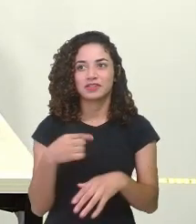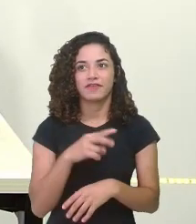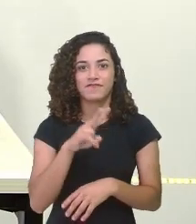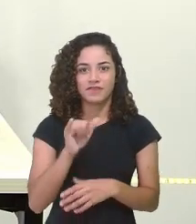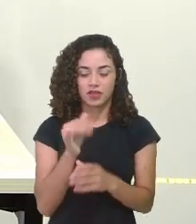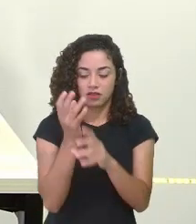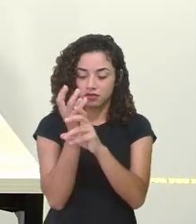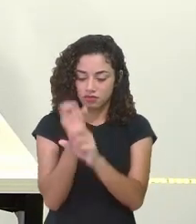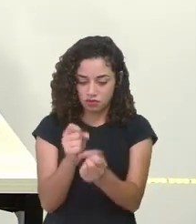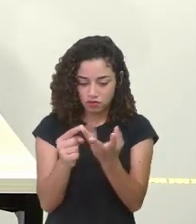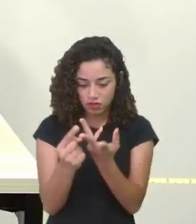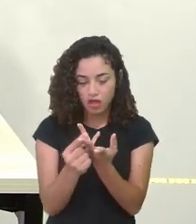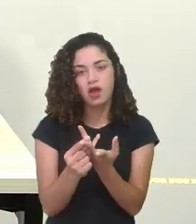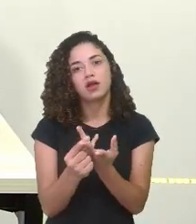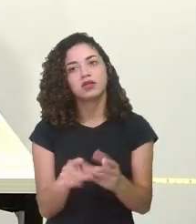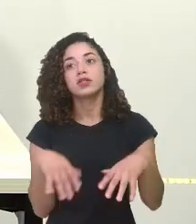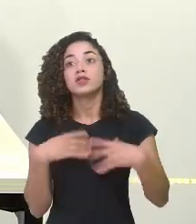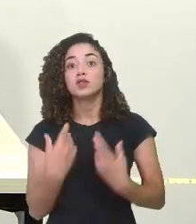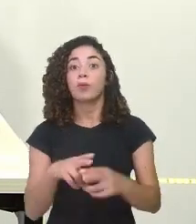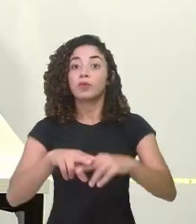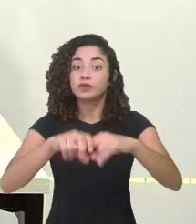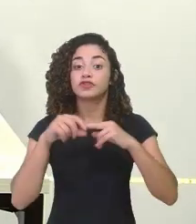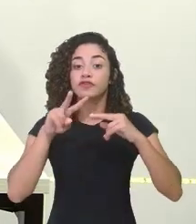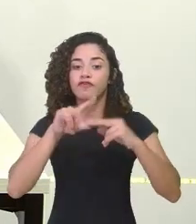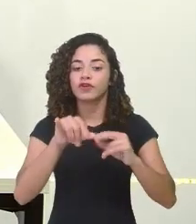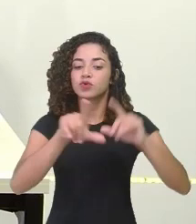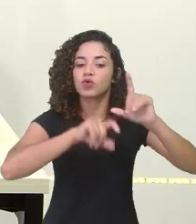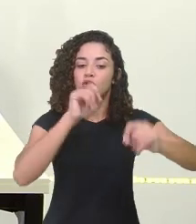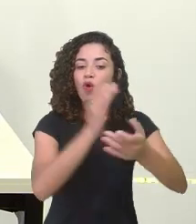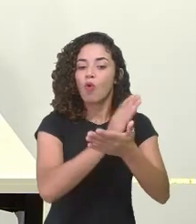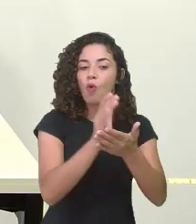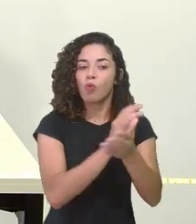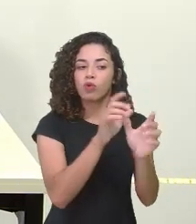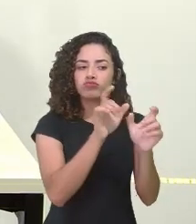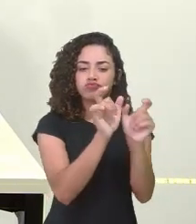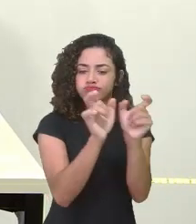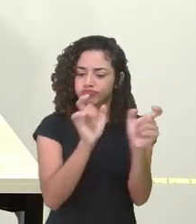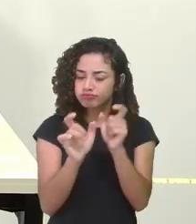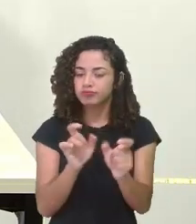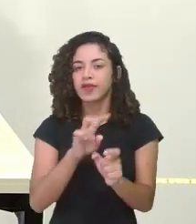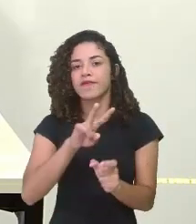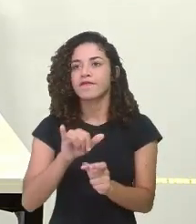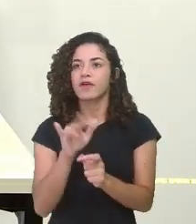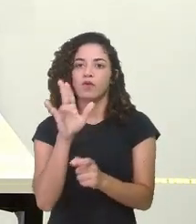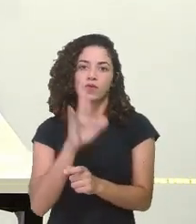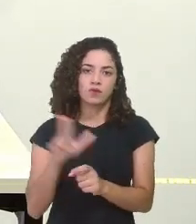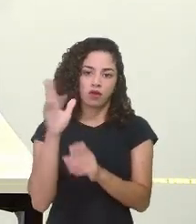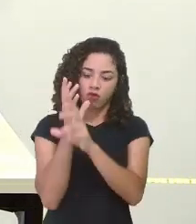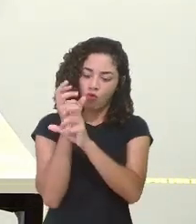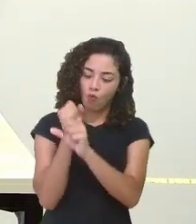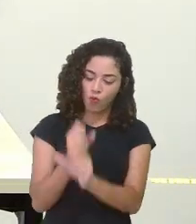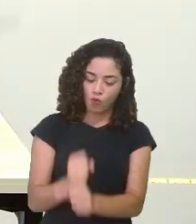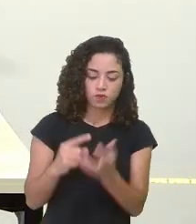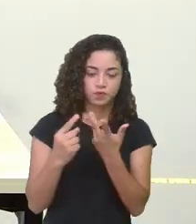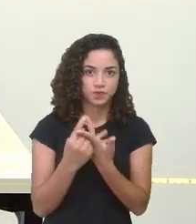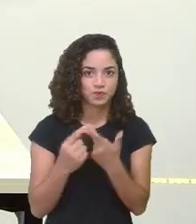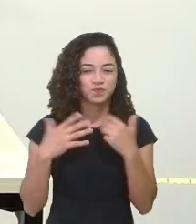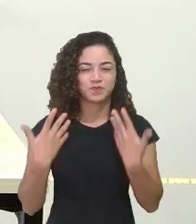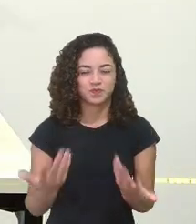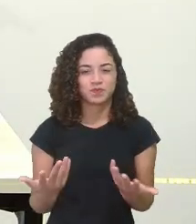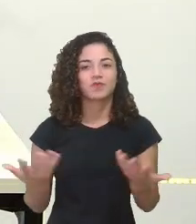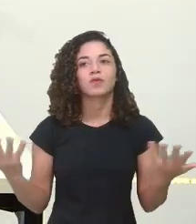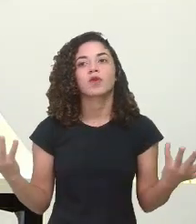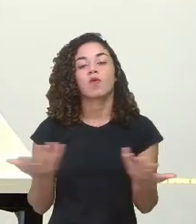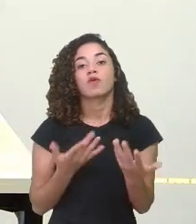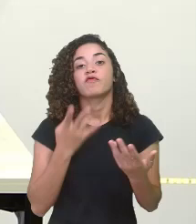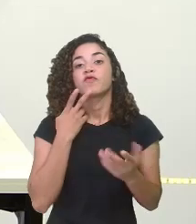contagem, pois é, a gente vai pegar algumas partes do livro para trabalhar a contagem. Então, vamos lá. Tá certo? Quero lembrar que a